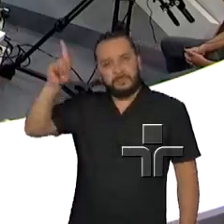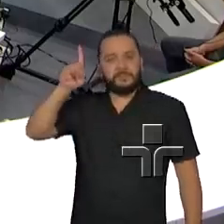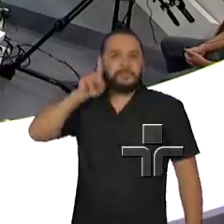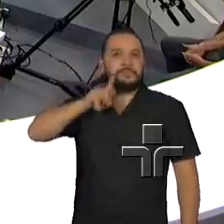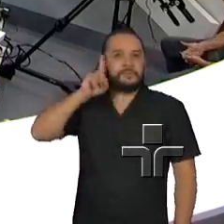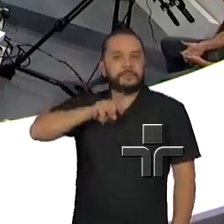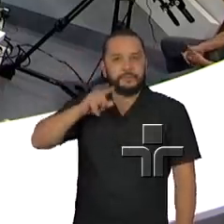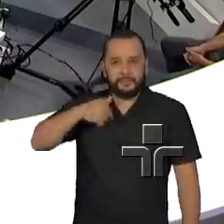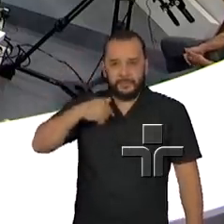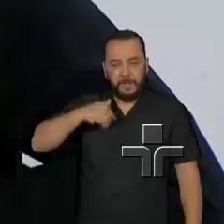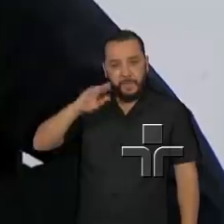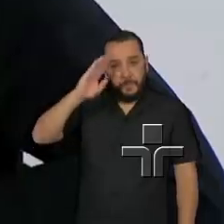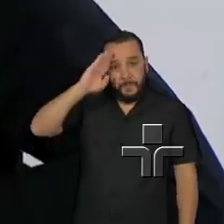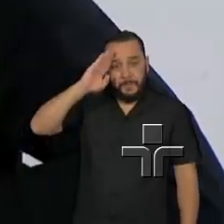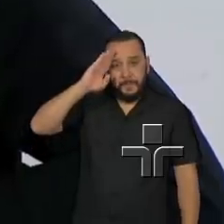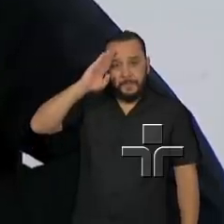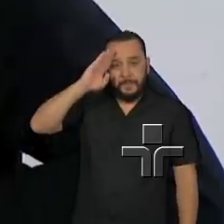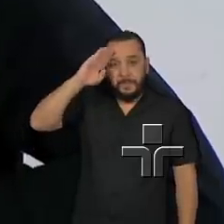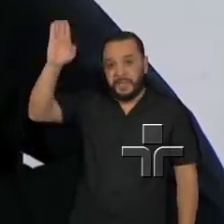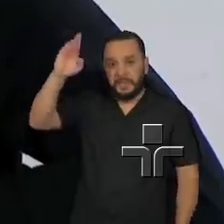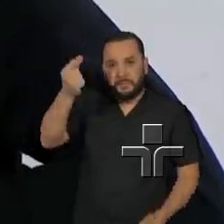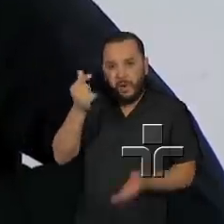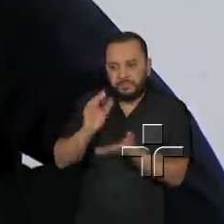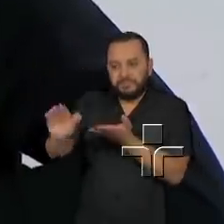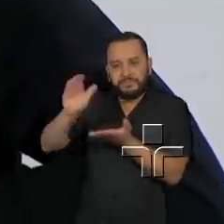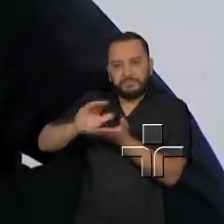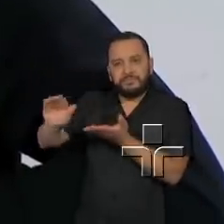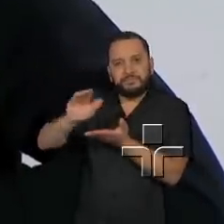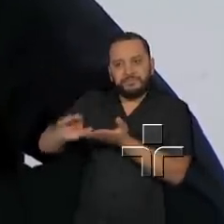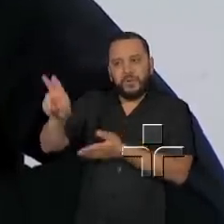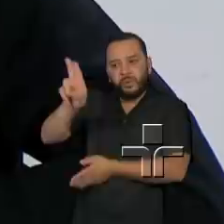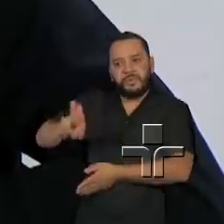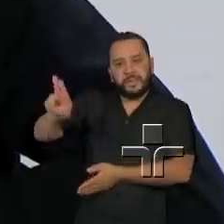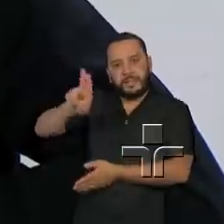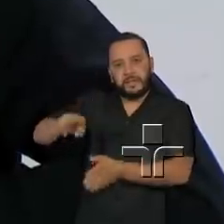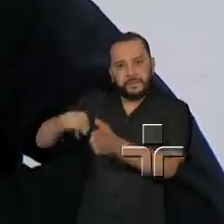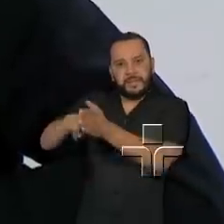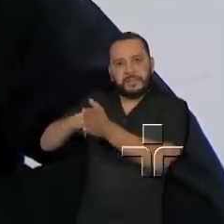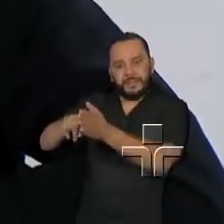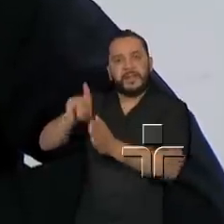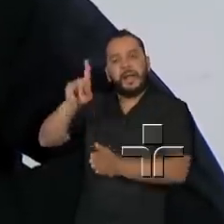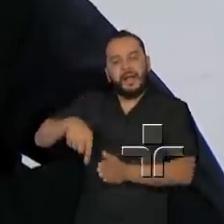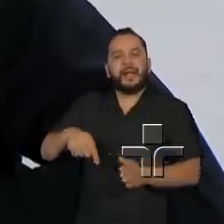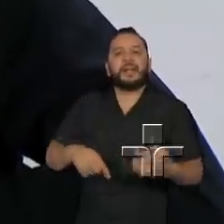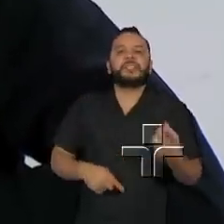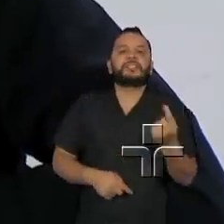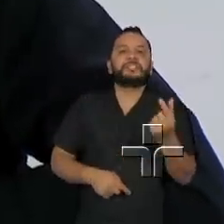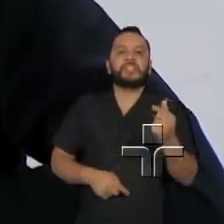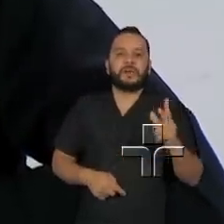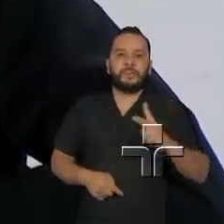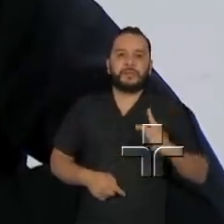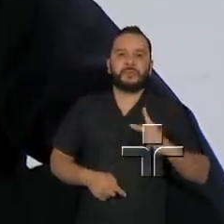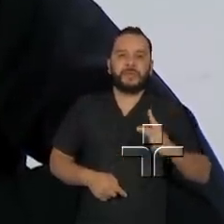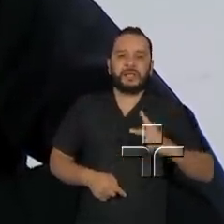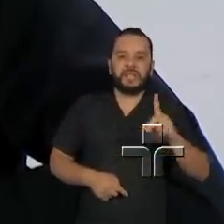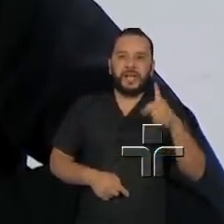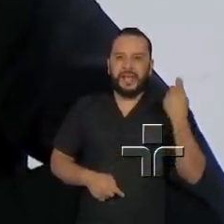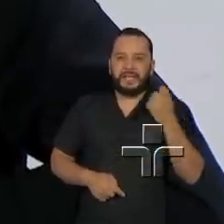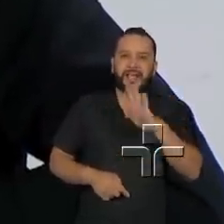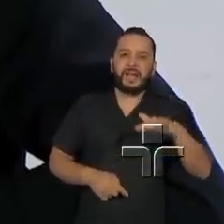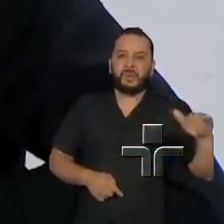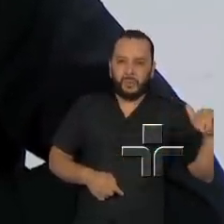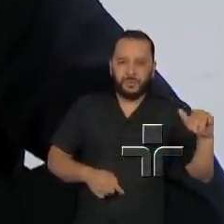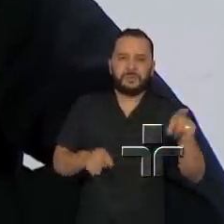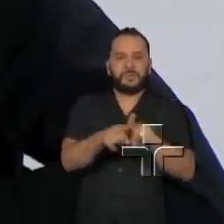principais fontes de financiamento de pesquisa das universidades é o dinheiro privado de ex-alunos, de